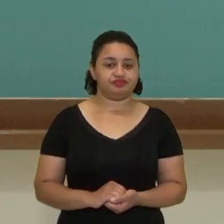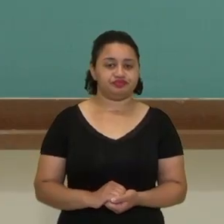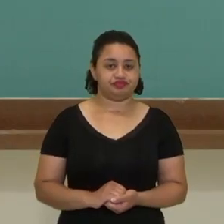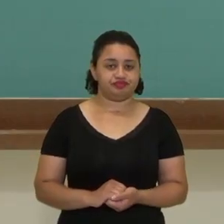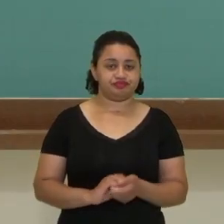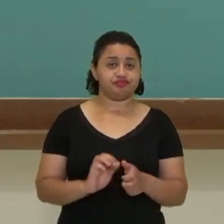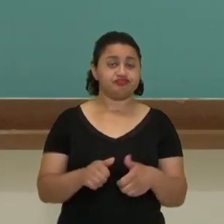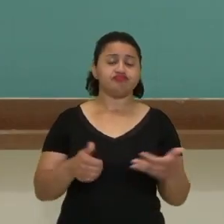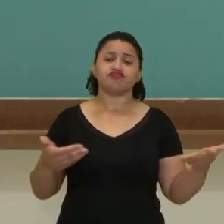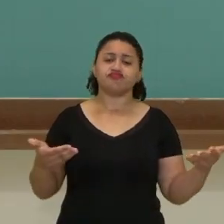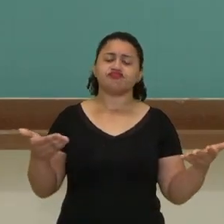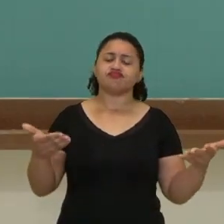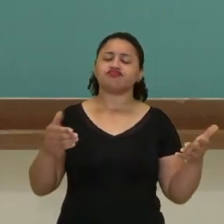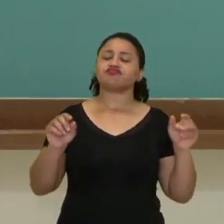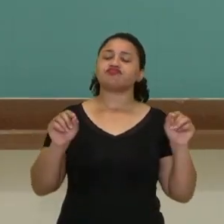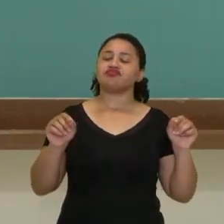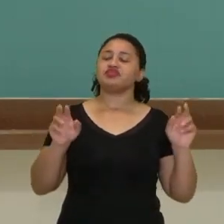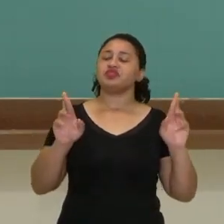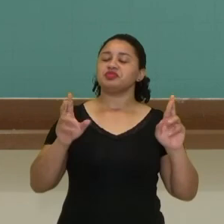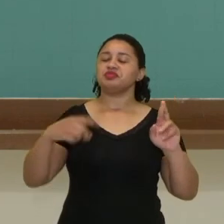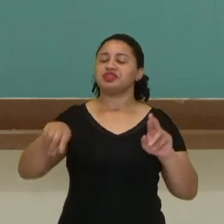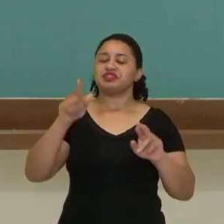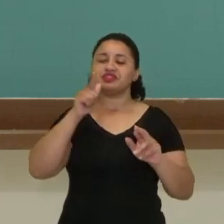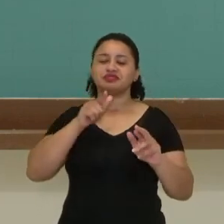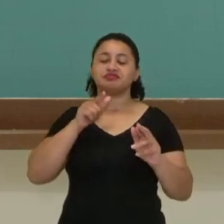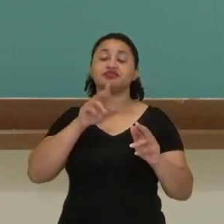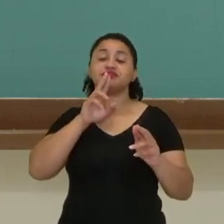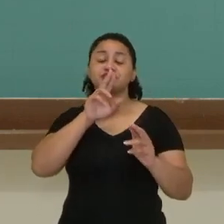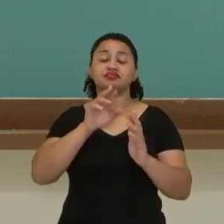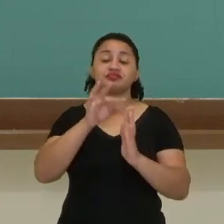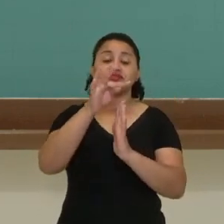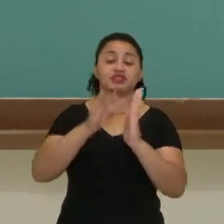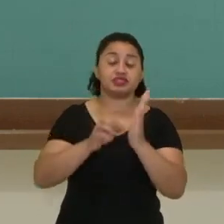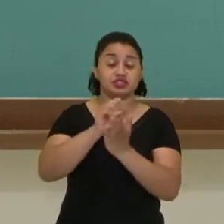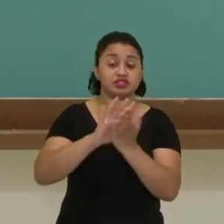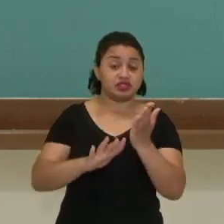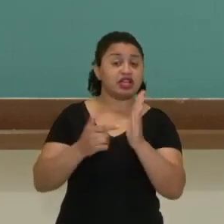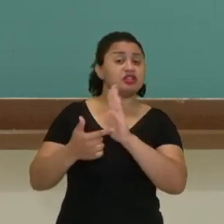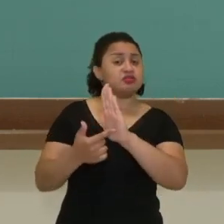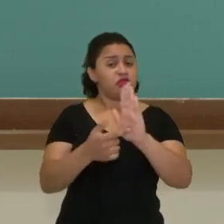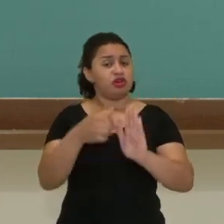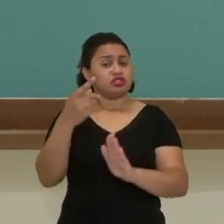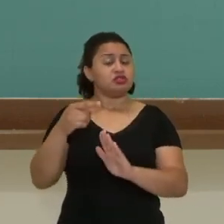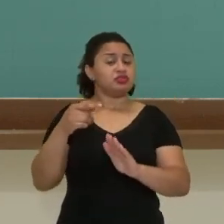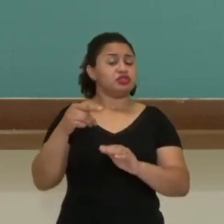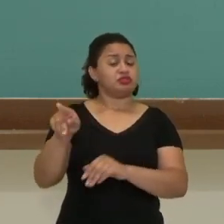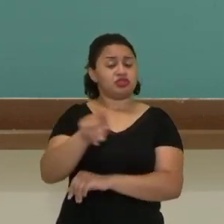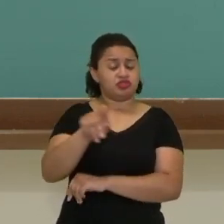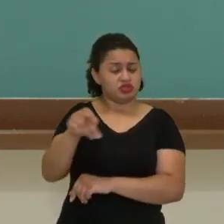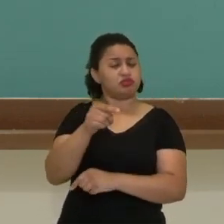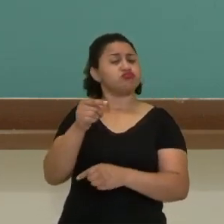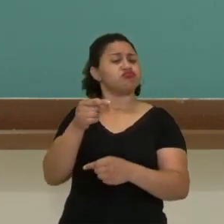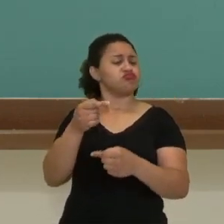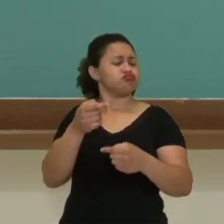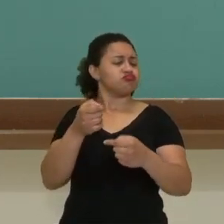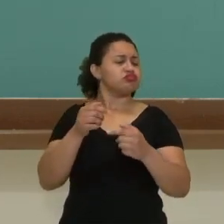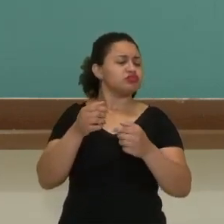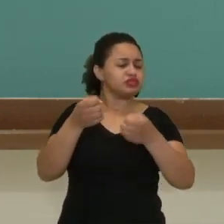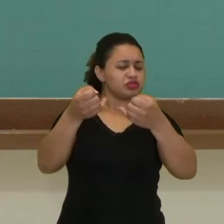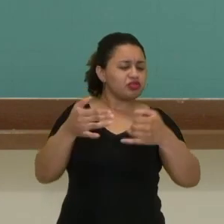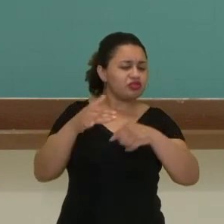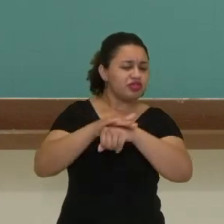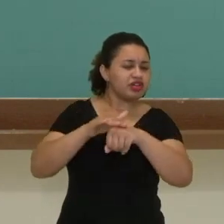Voltando aqui, gente, espero que vocês tenham conseguido fazer o textinho. Mostre para o seu professor, reflita com ele, debata com ele sobre isso. É um